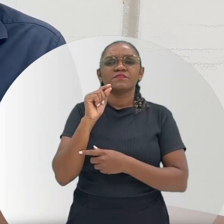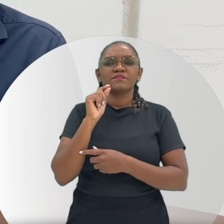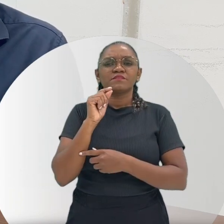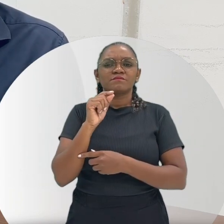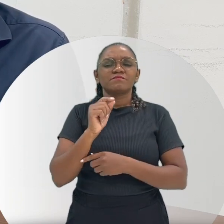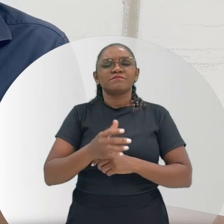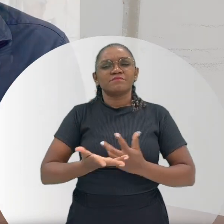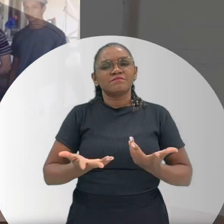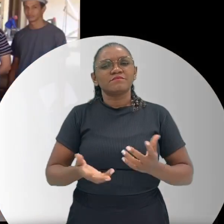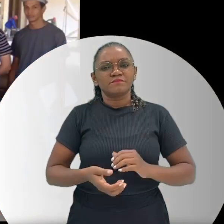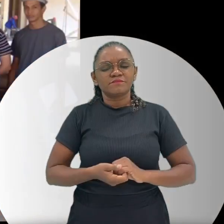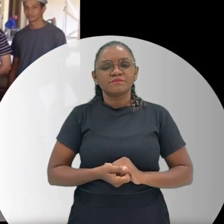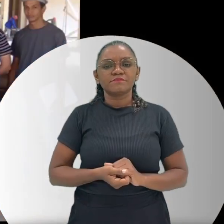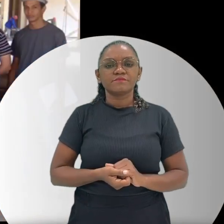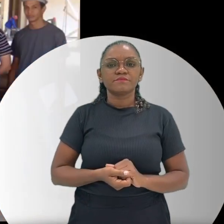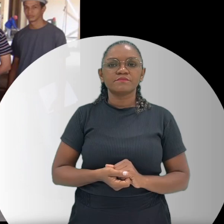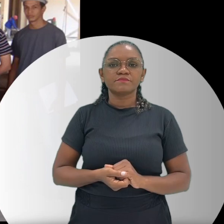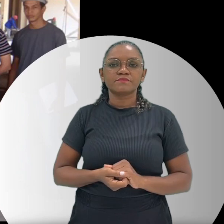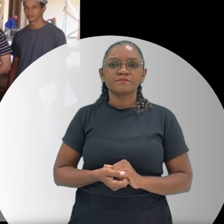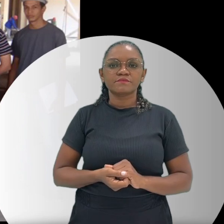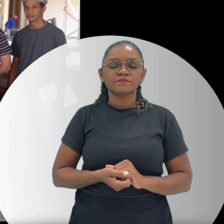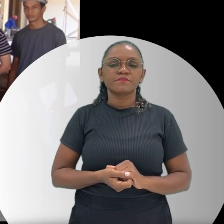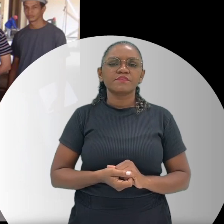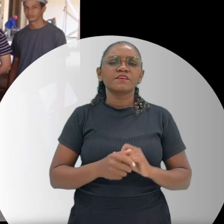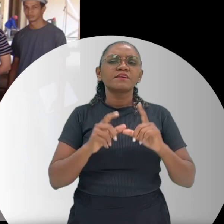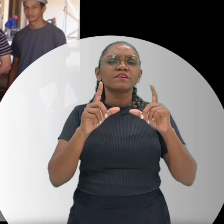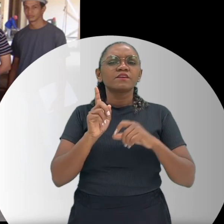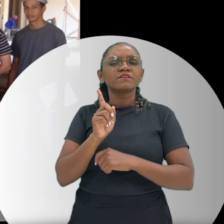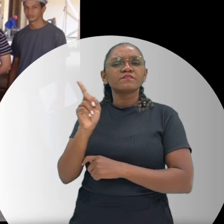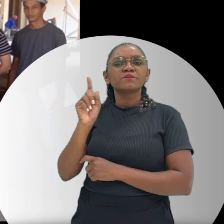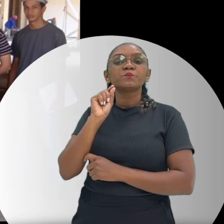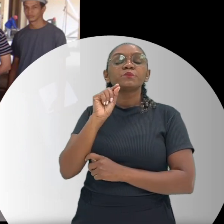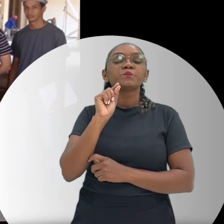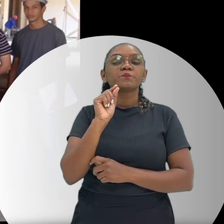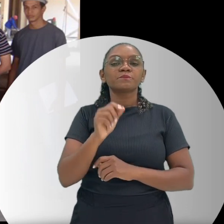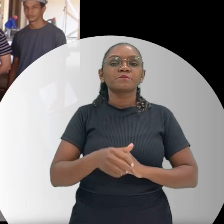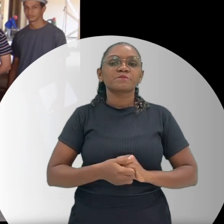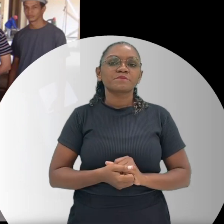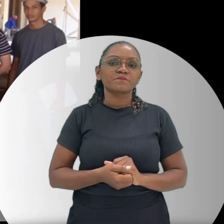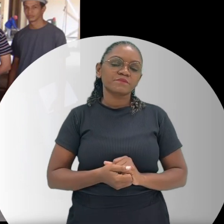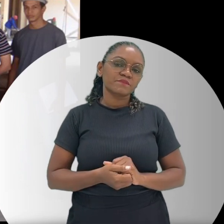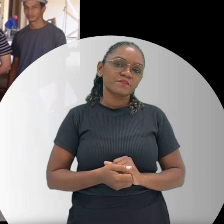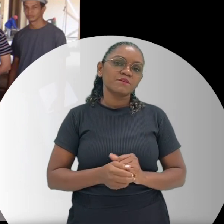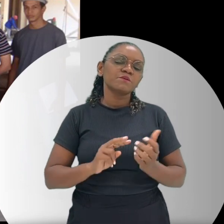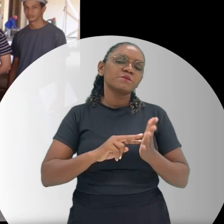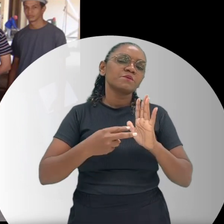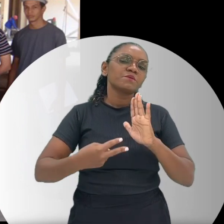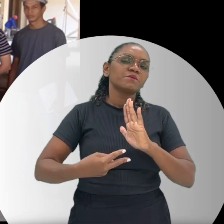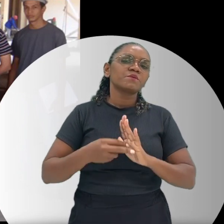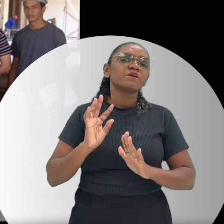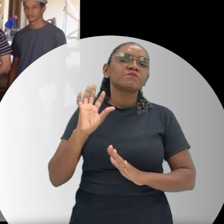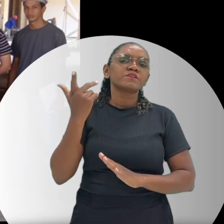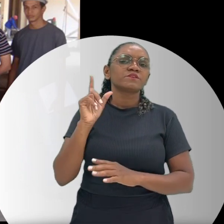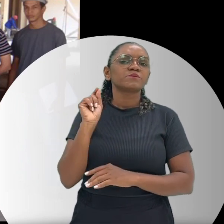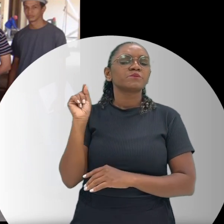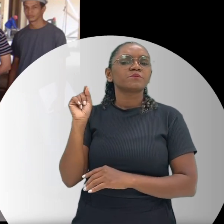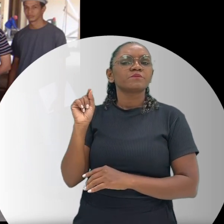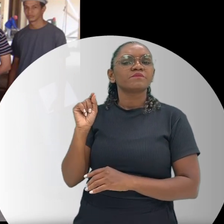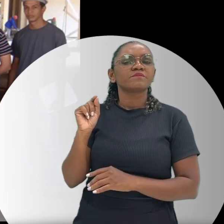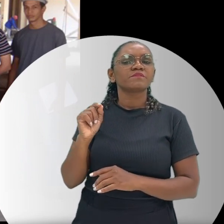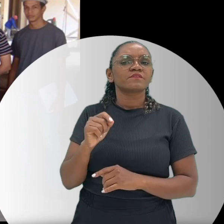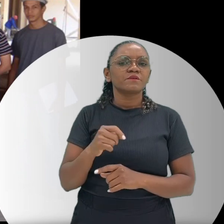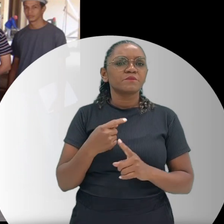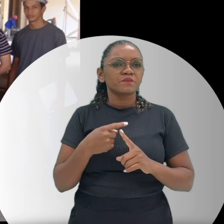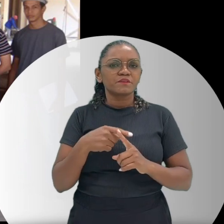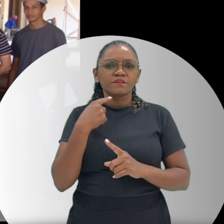muros. E próxima imagem. E essa imagem aqui, professor? Essa imagem O que, que aconteceu nessa imagem? Eu vejo